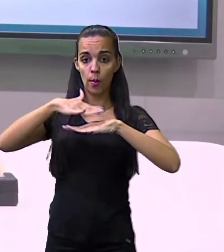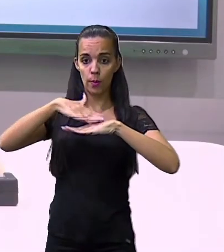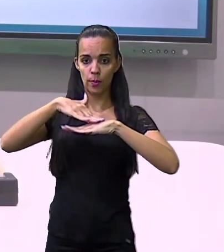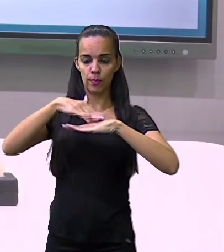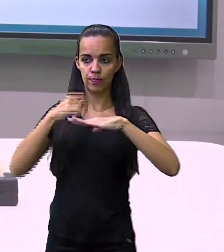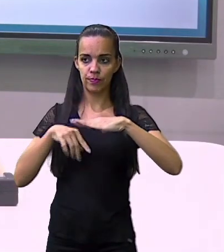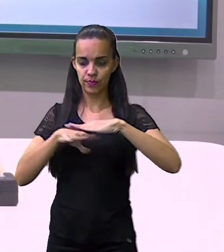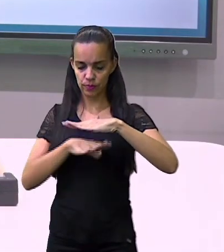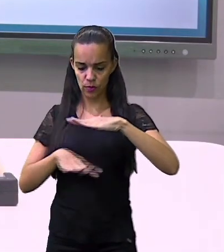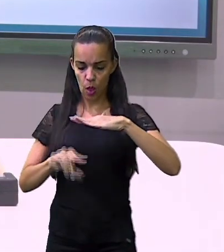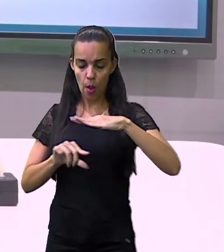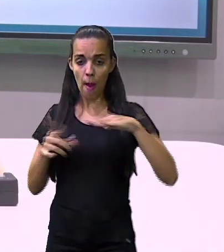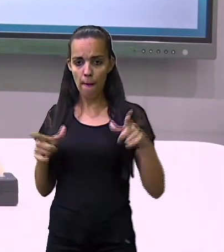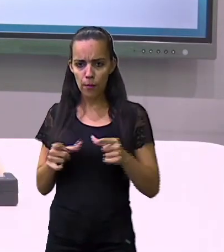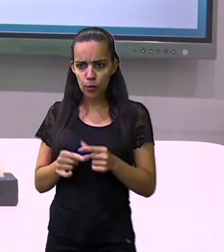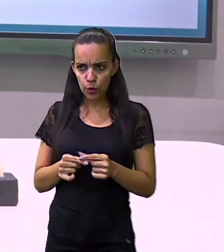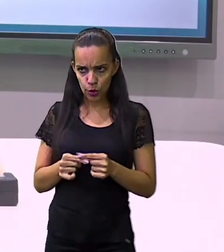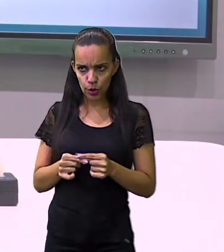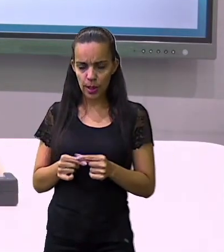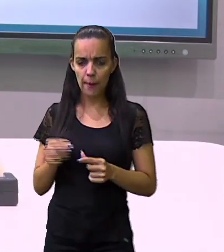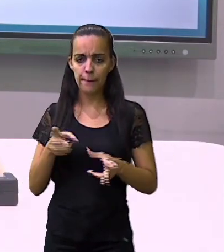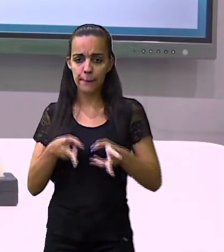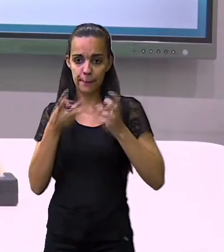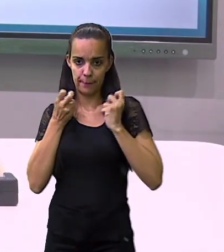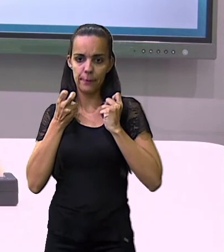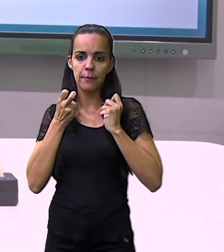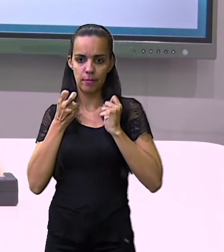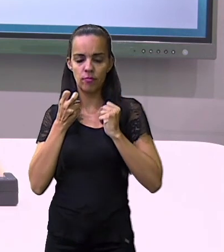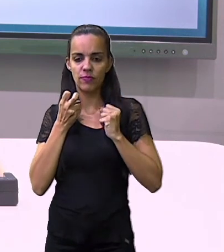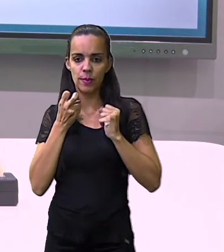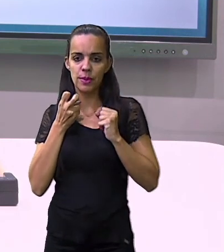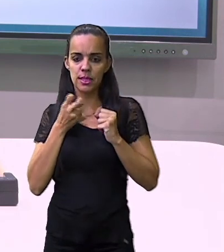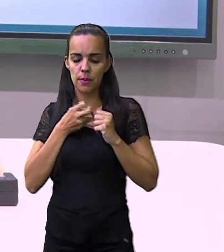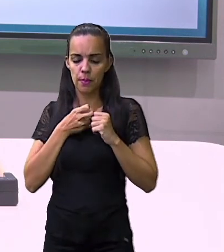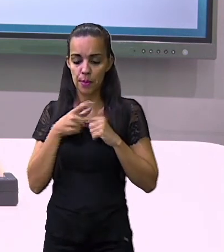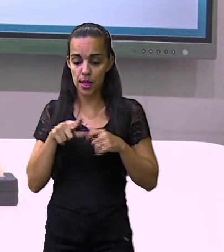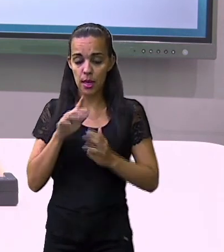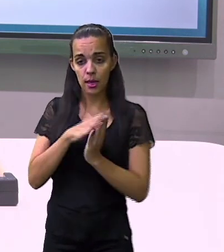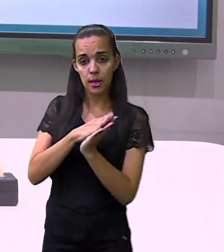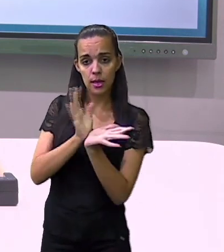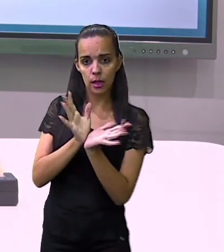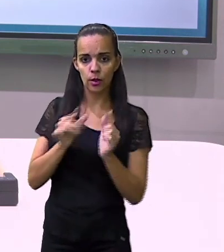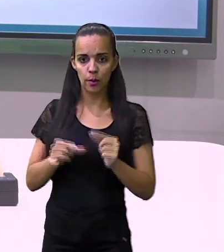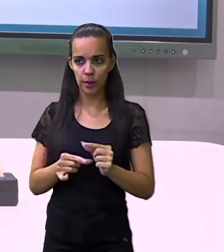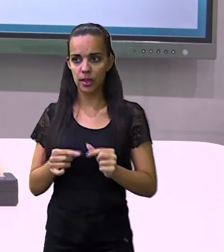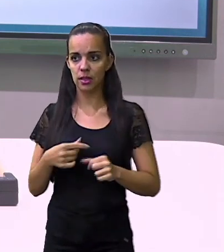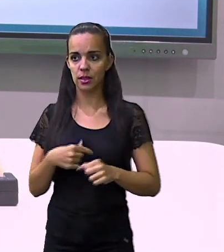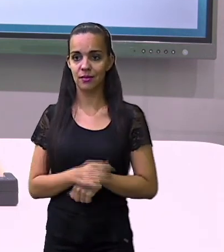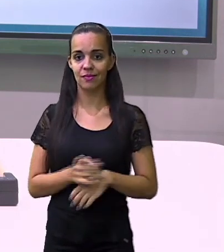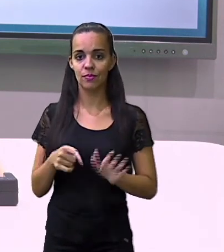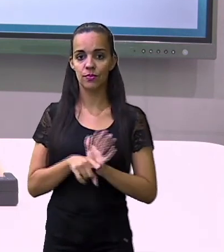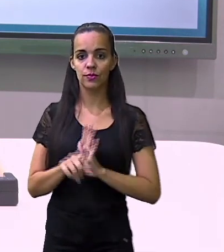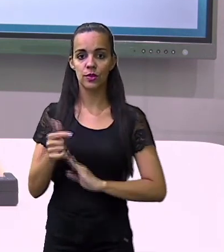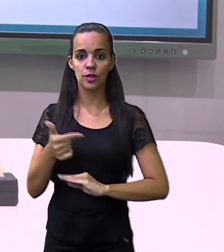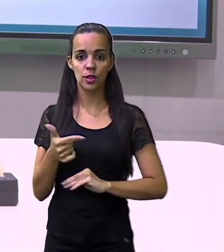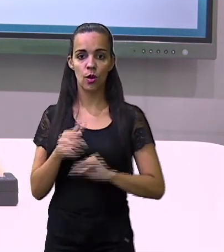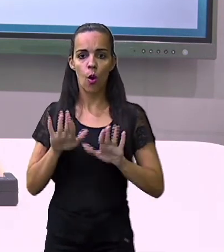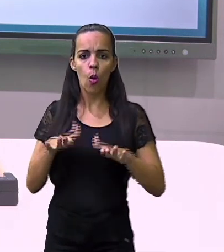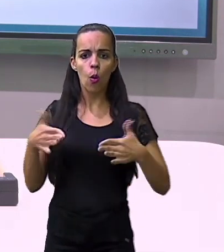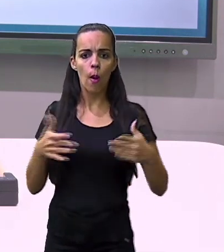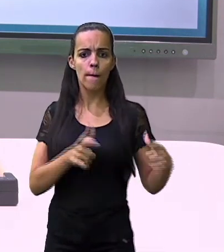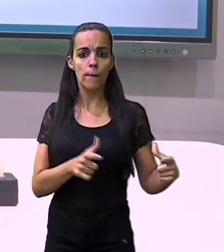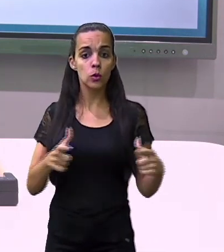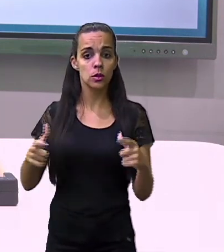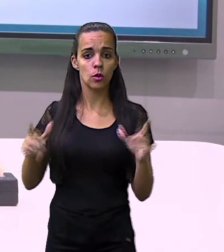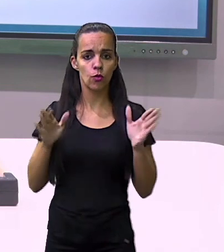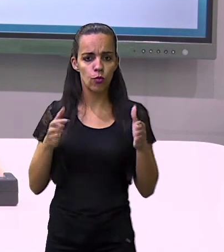exatamente em cima. Você vai perceber isso aí, que a sombra ela tá pequena. Aqui no número 2, qual a